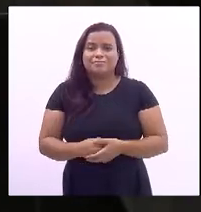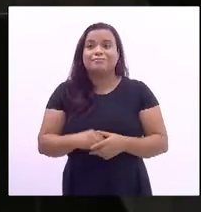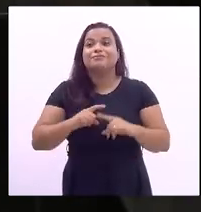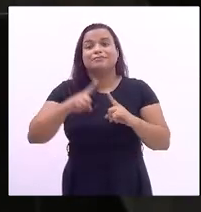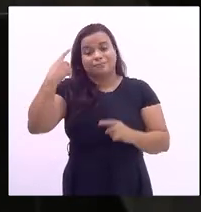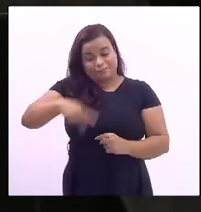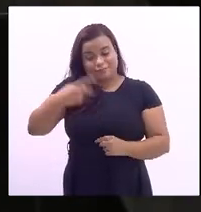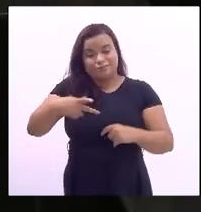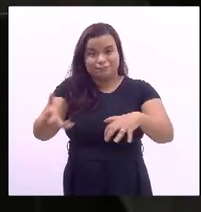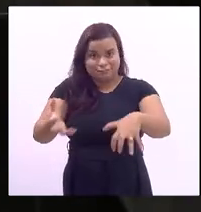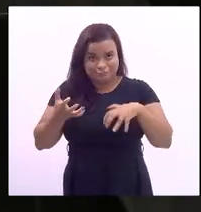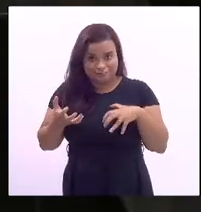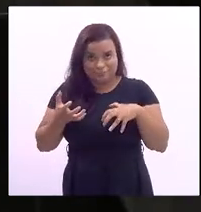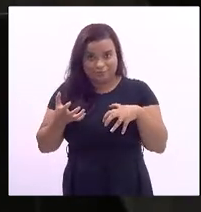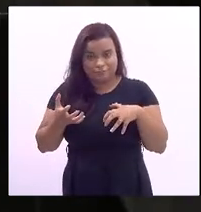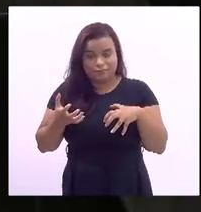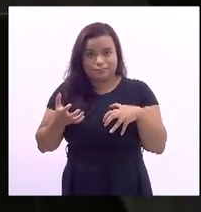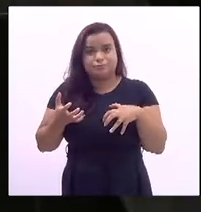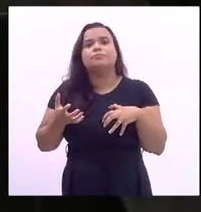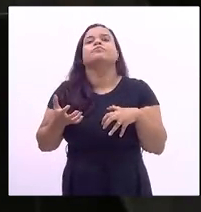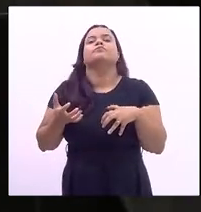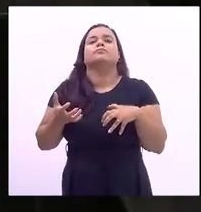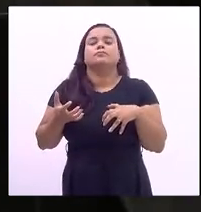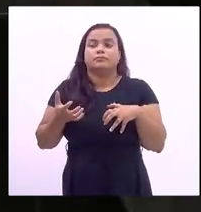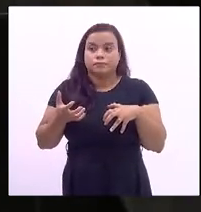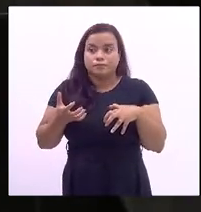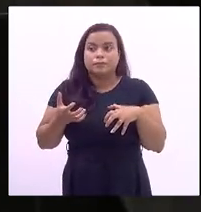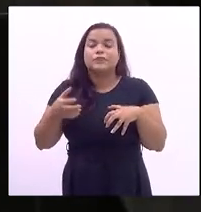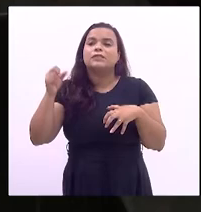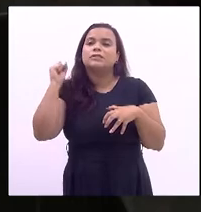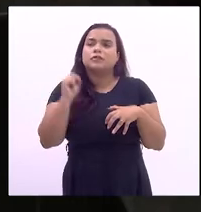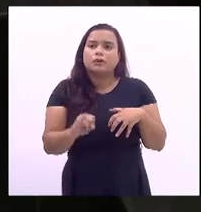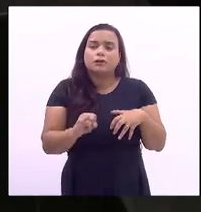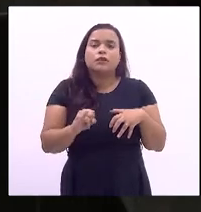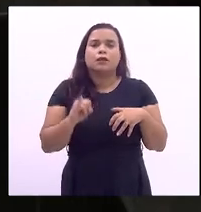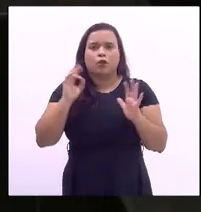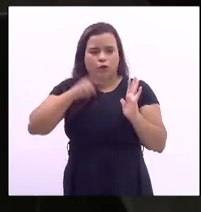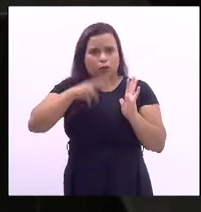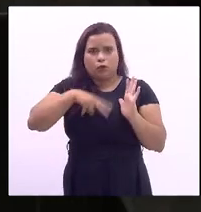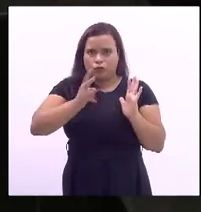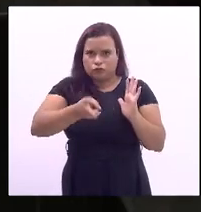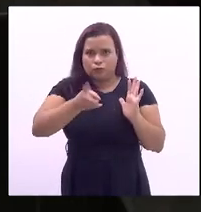aqui no Parlamento e se você continuar